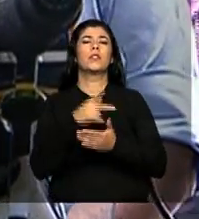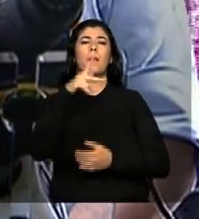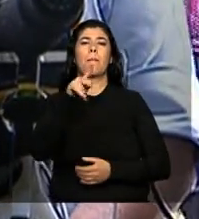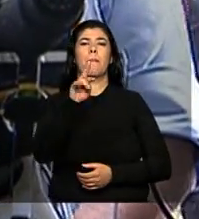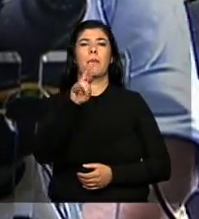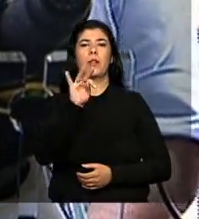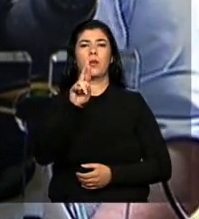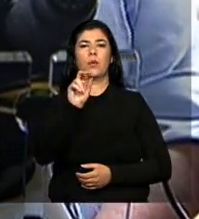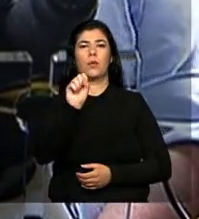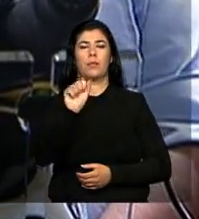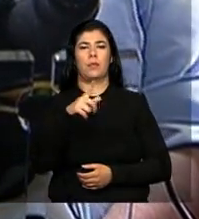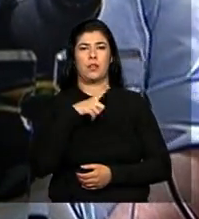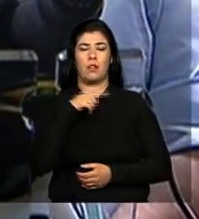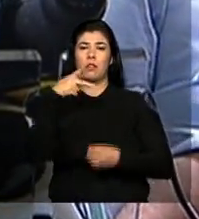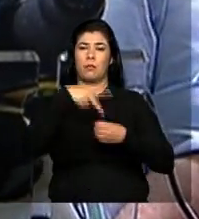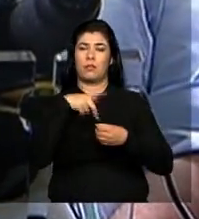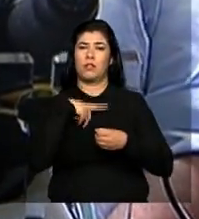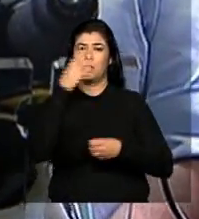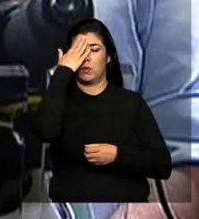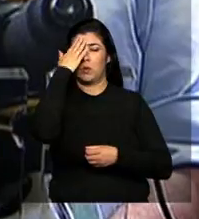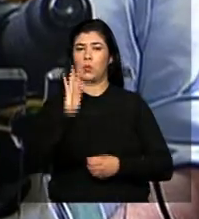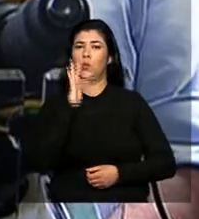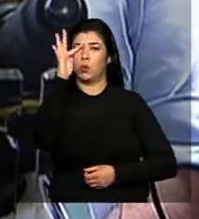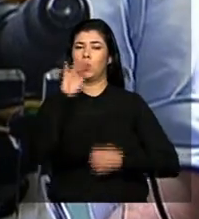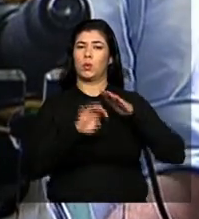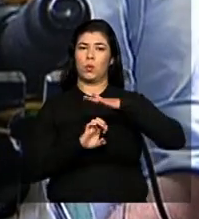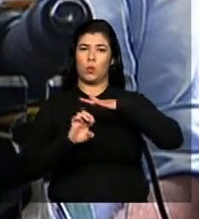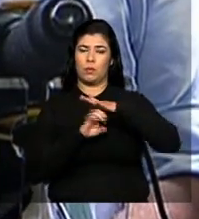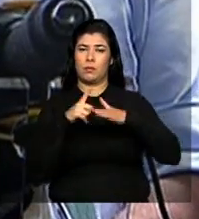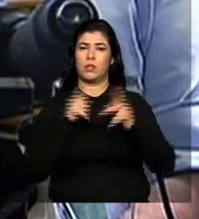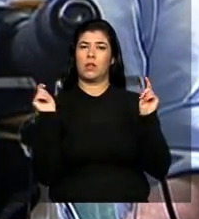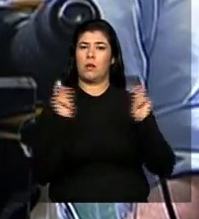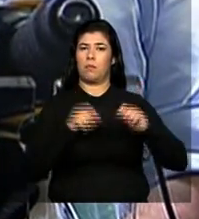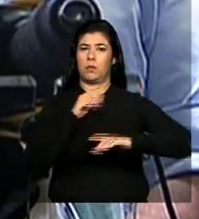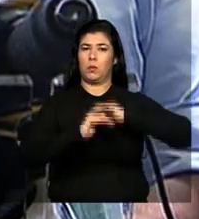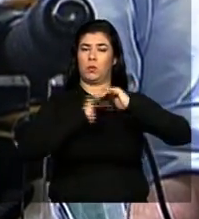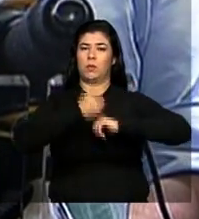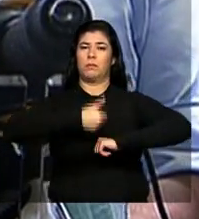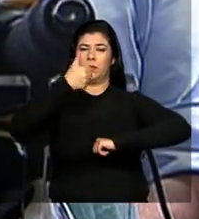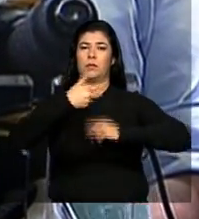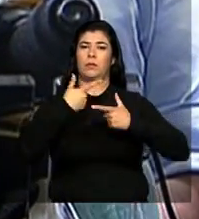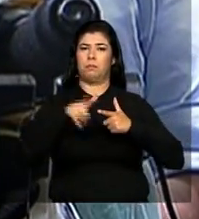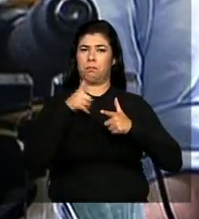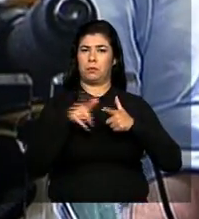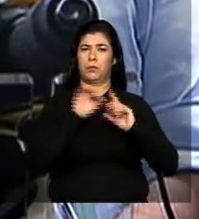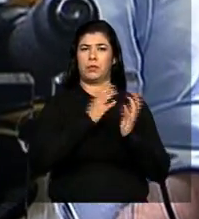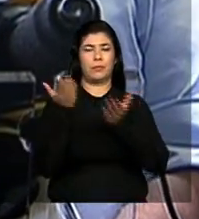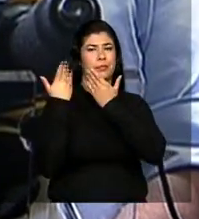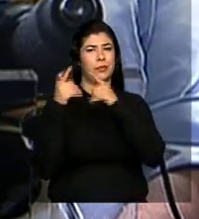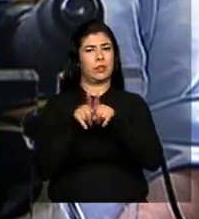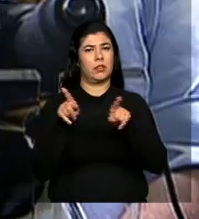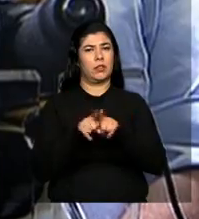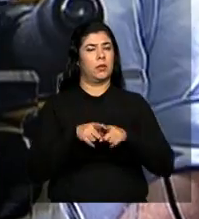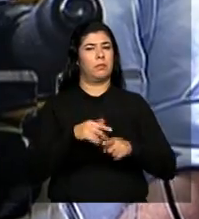eu não tenho dúvida que a Petrobras vai ser uma empresa com grande capacidade de se recuperar disso,